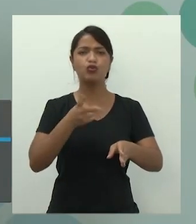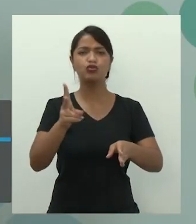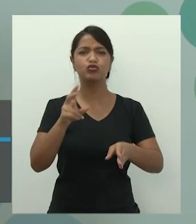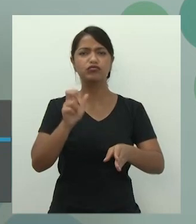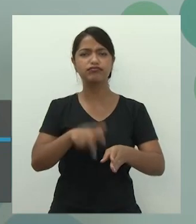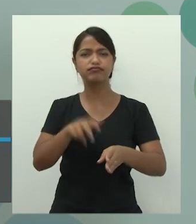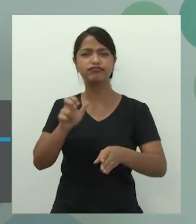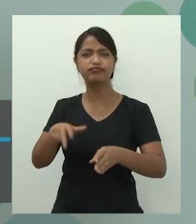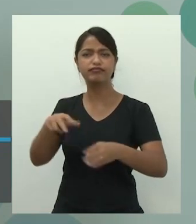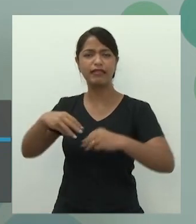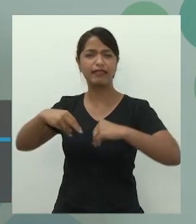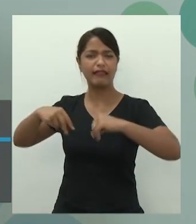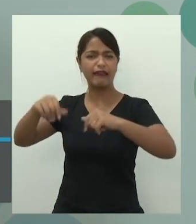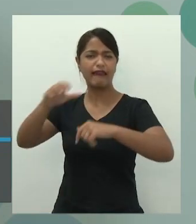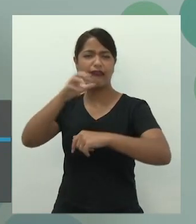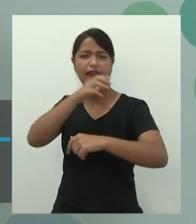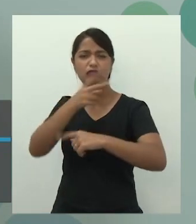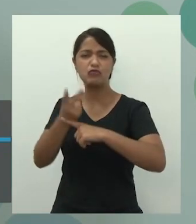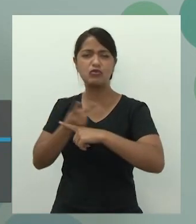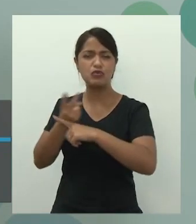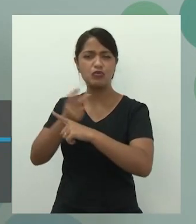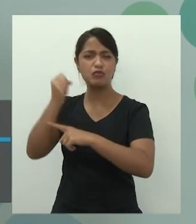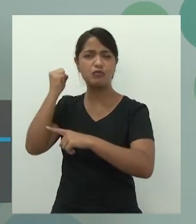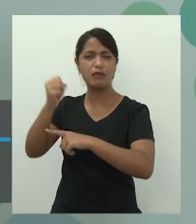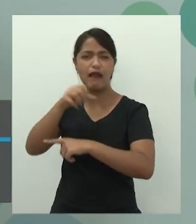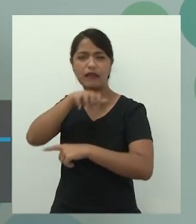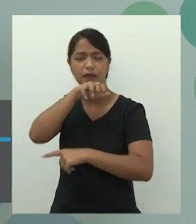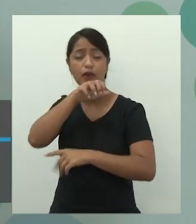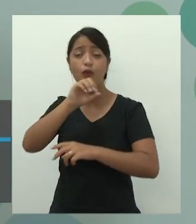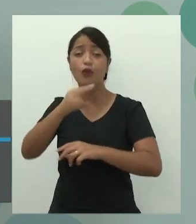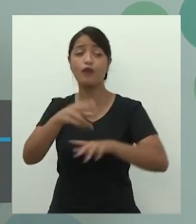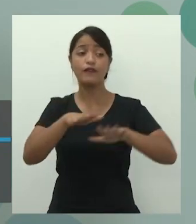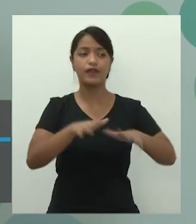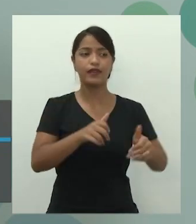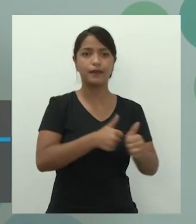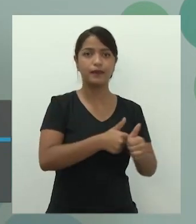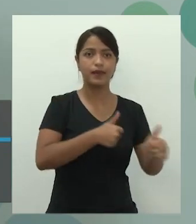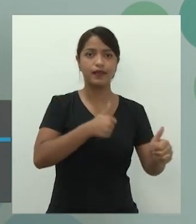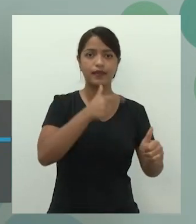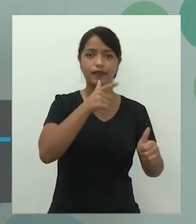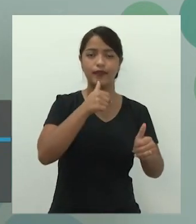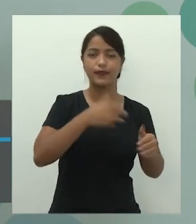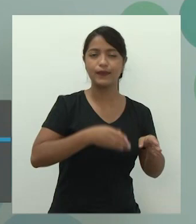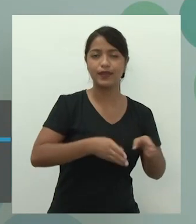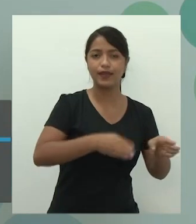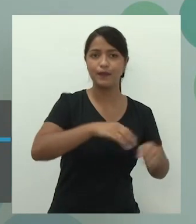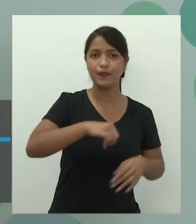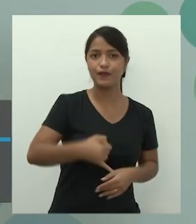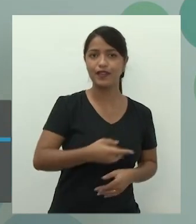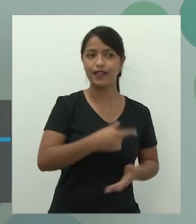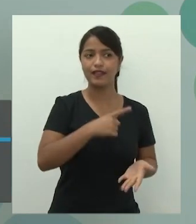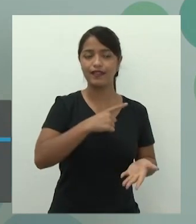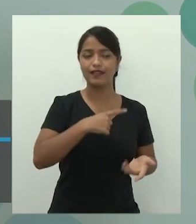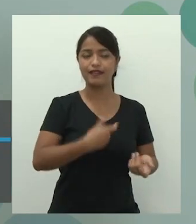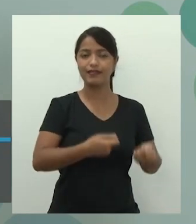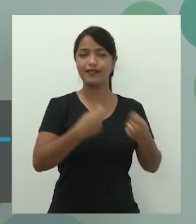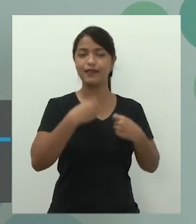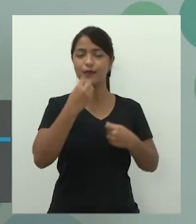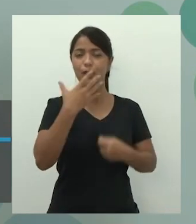animais para caçar? Ou você vai preferir ficar ali no rio Nilo, aproveitando, né, as dádivas aí do rio